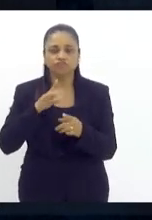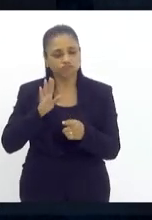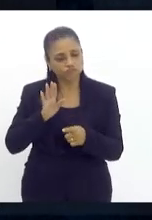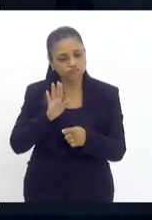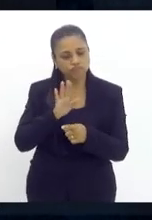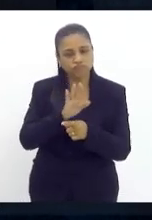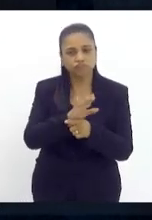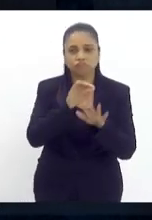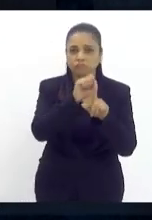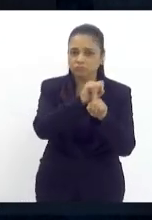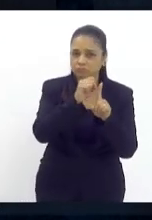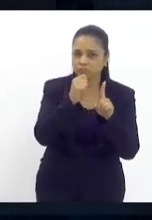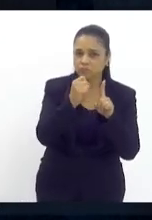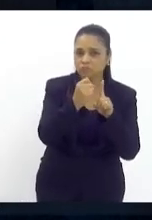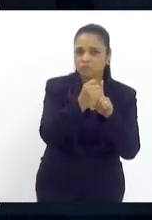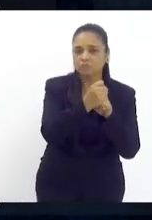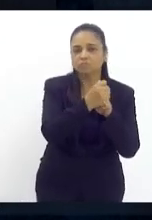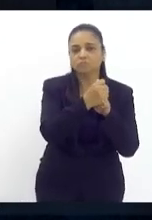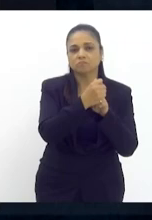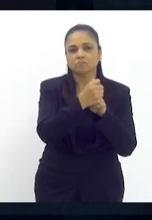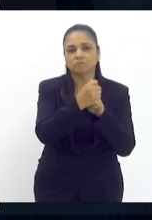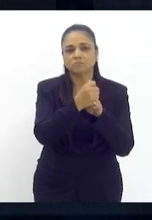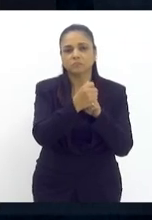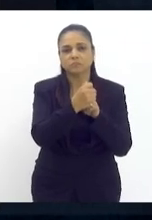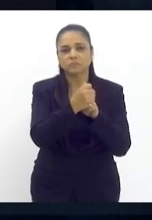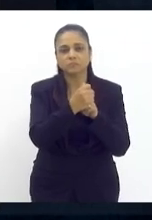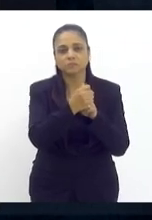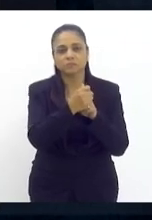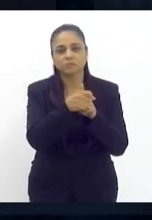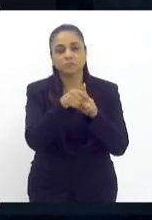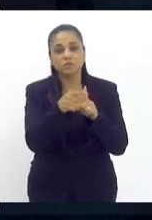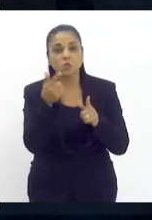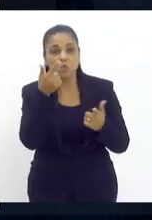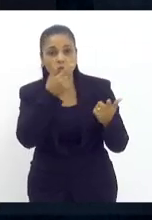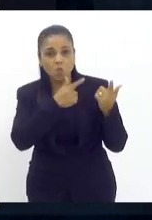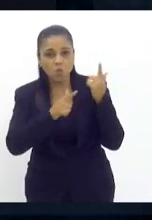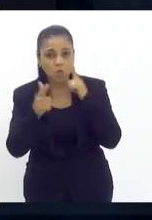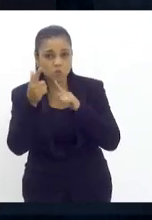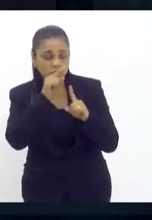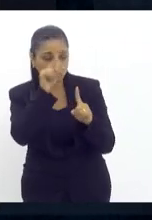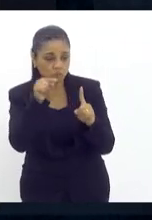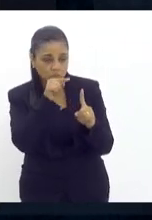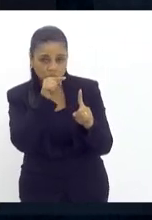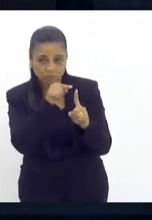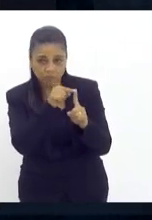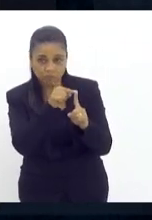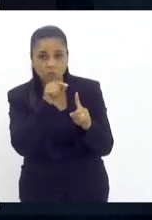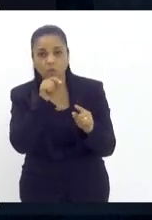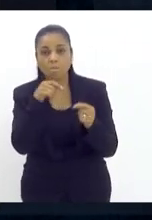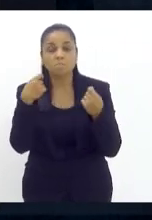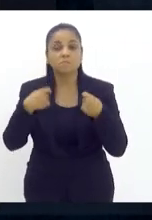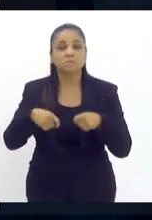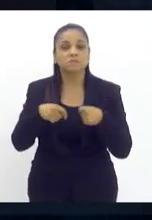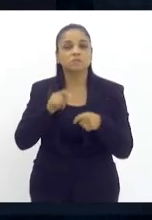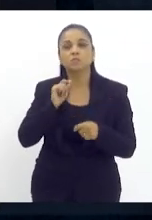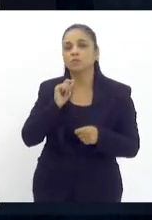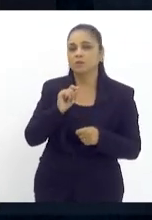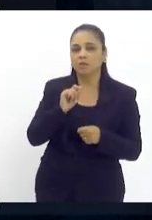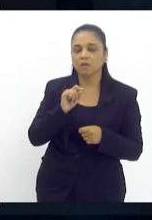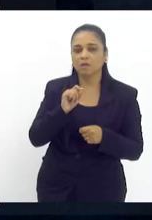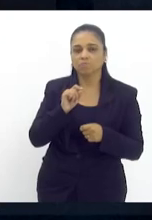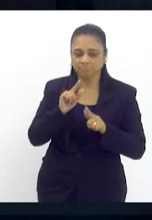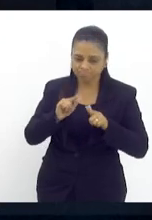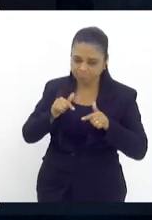a sociedade, tá? Para que a gente consiga chegar nesse objetivo, é preciso que haja